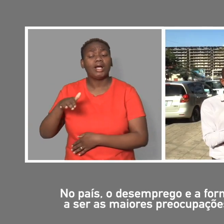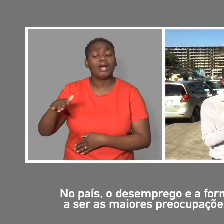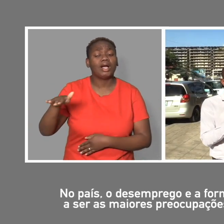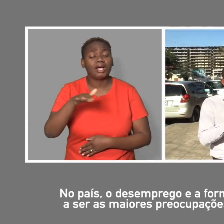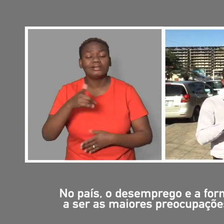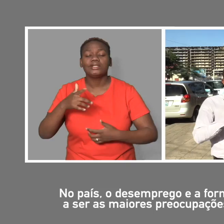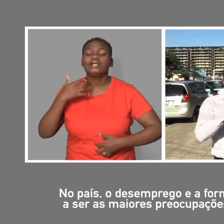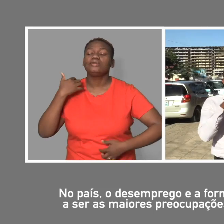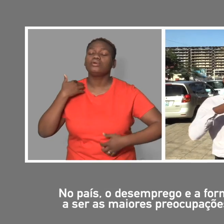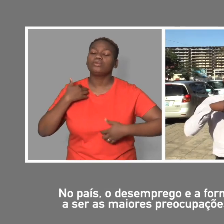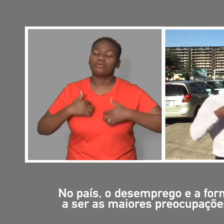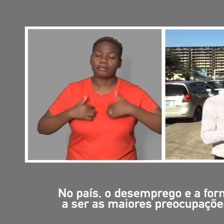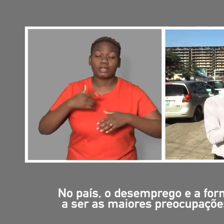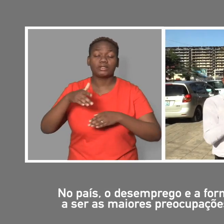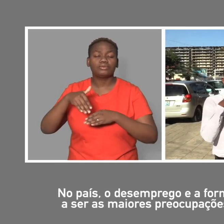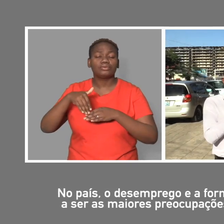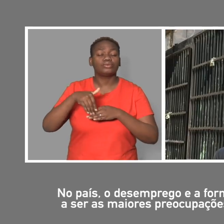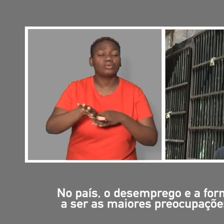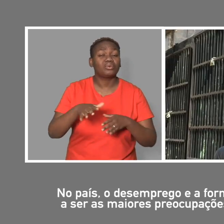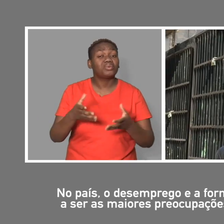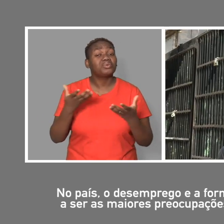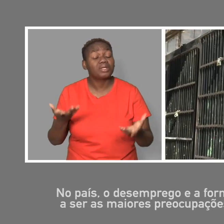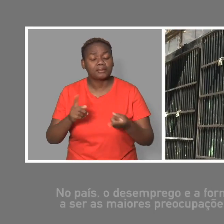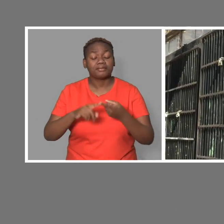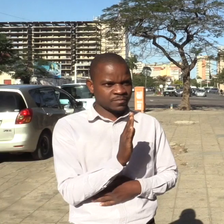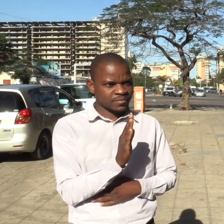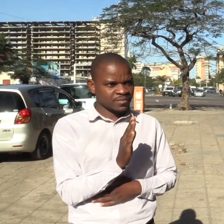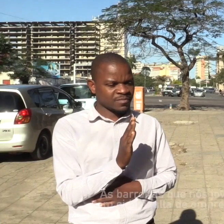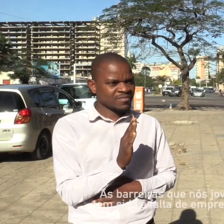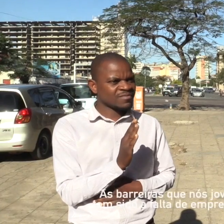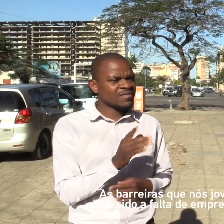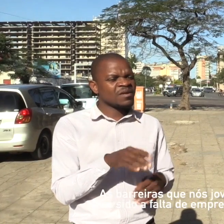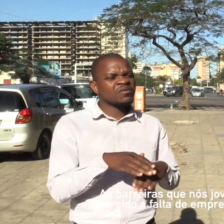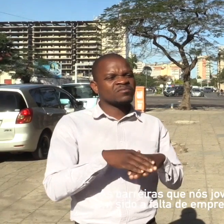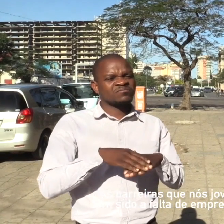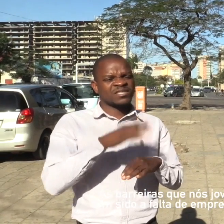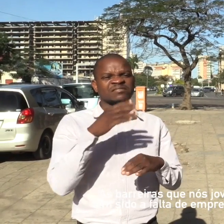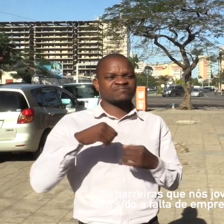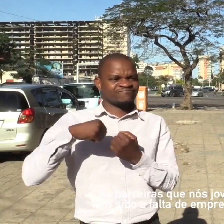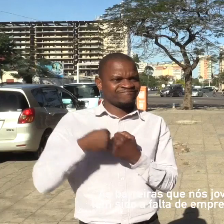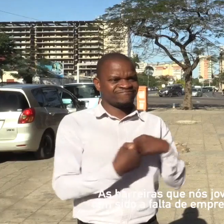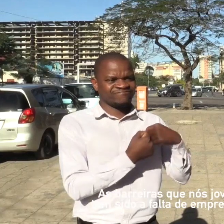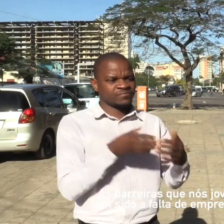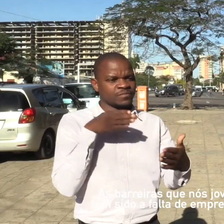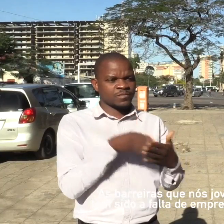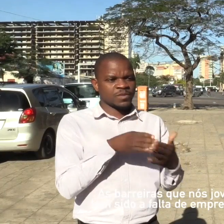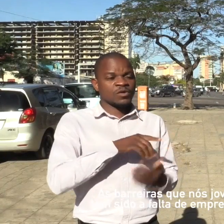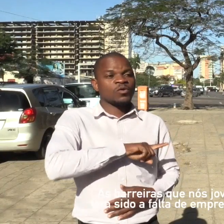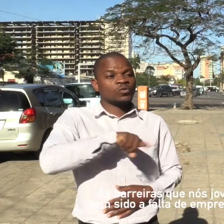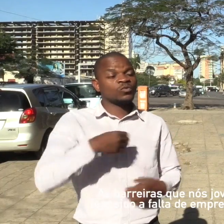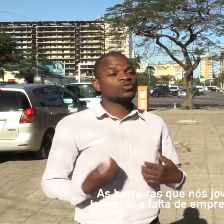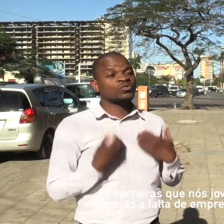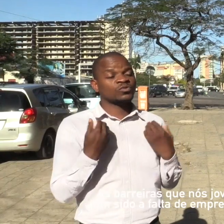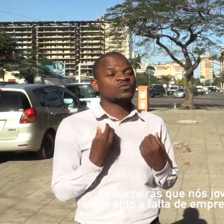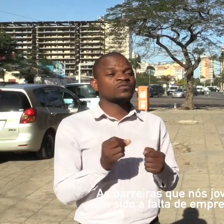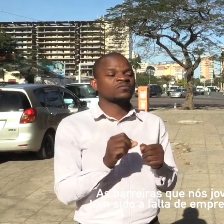continuam a ser as maiores preocupações desta camada social. As principais barreiras que nós jovens temos enfrentado